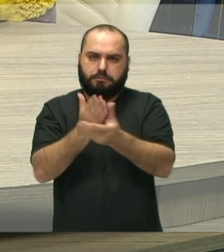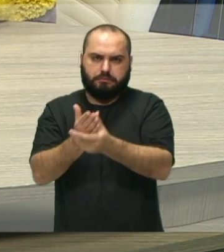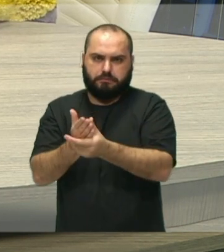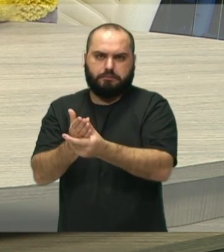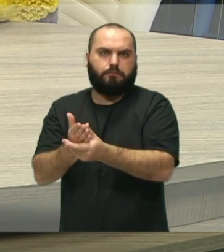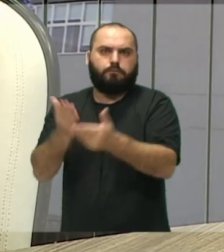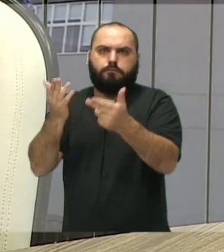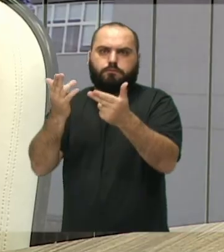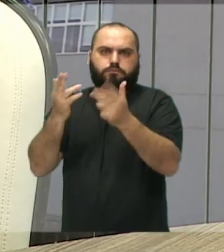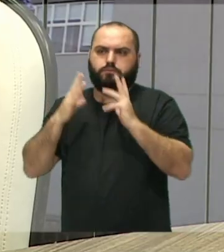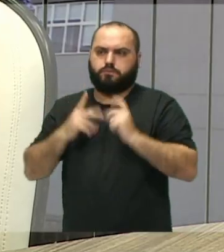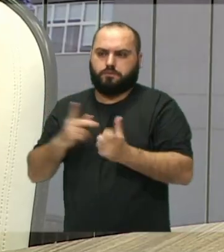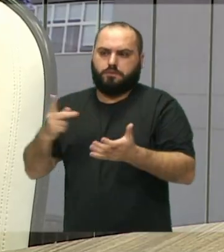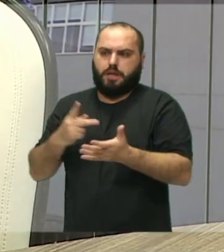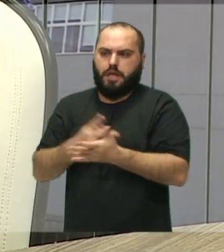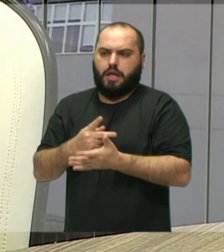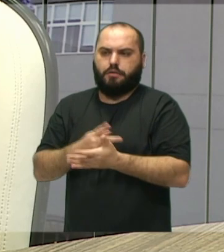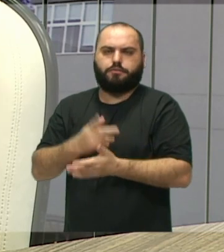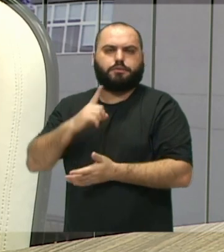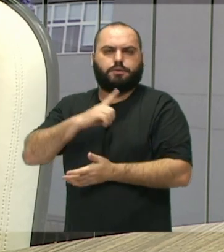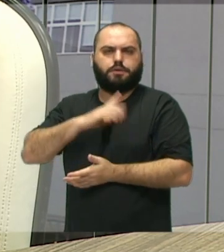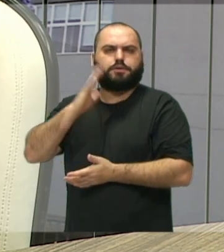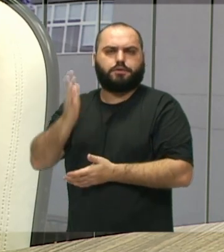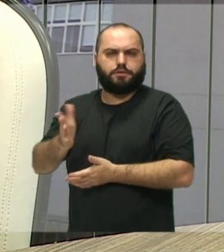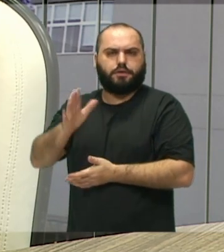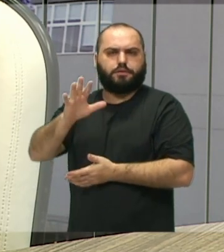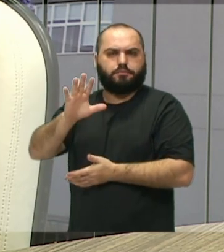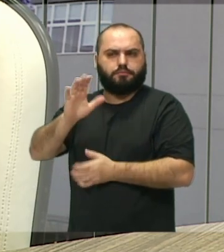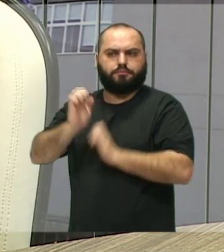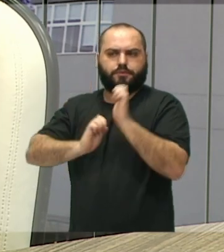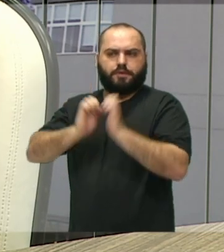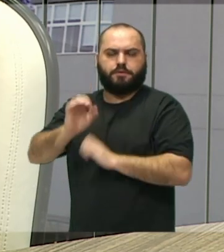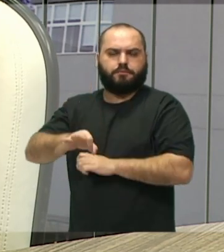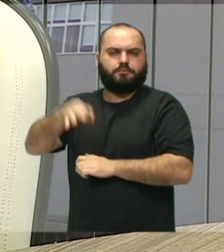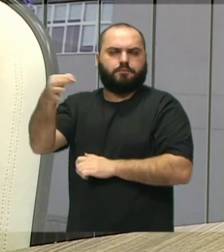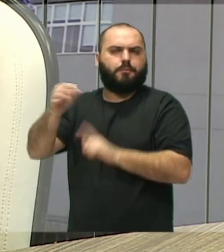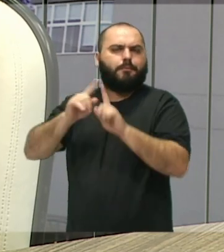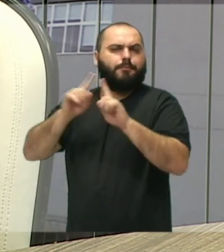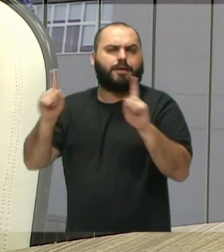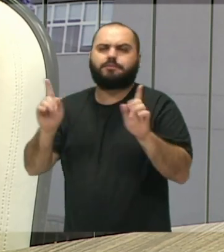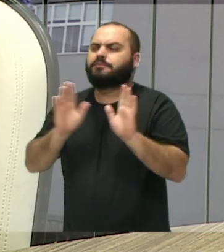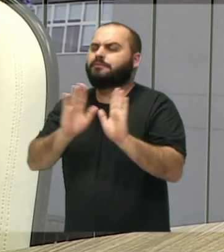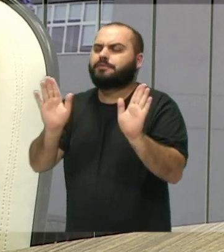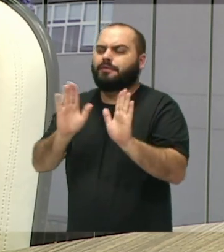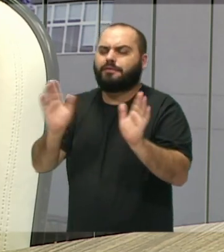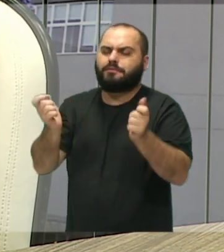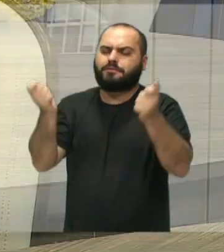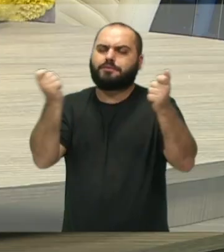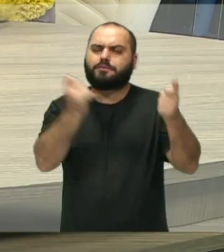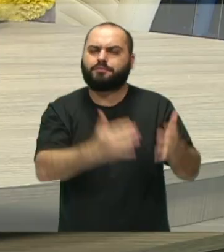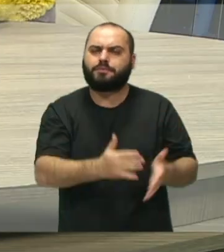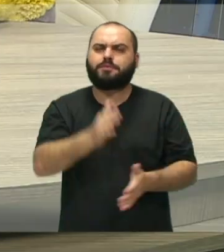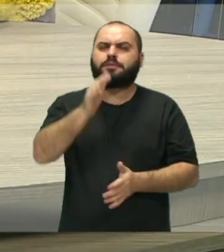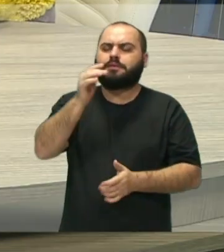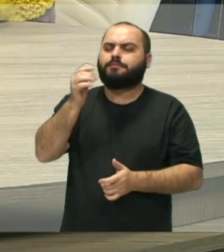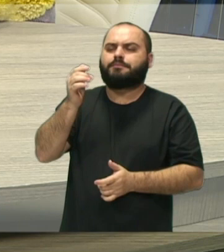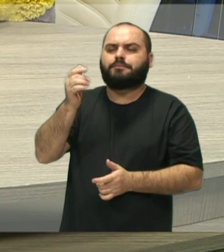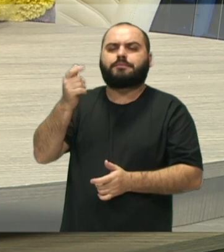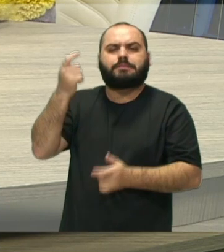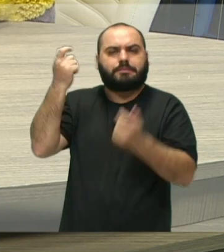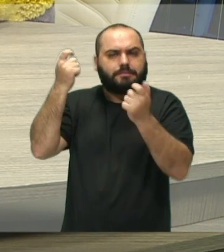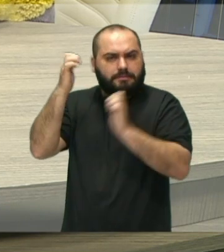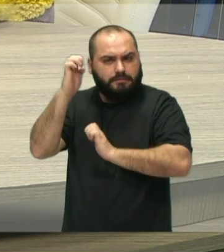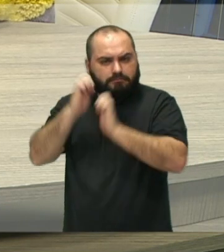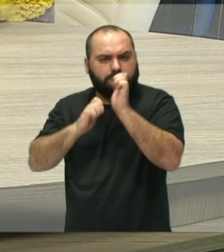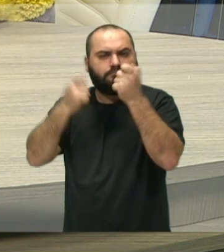das vezes são processos lícitos. Como é que está essa chamada para esse empresário? Ele precisa também